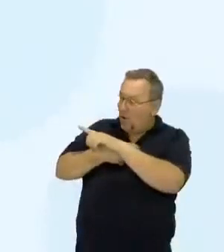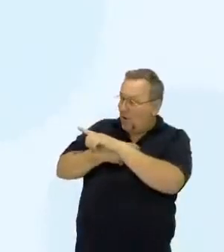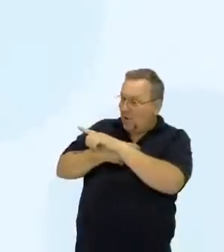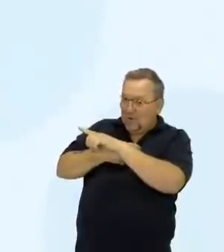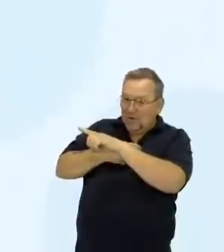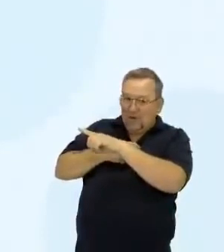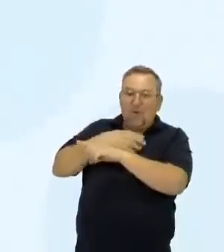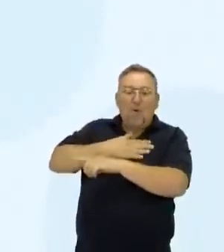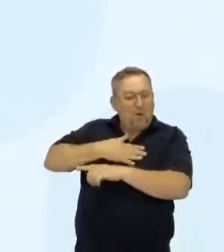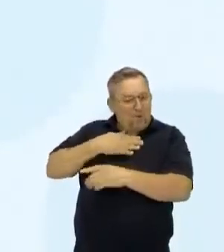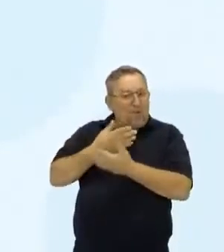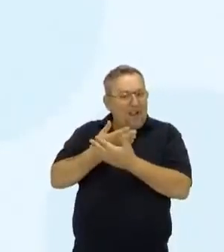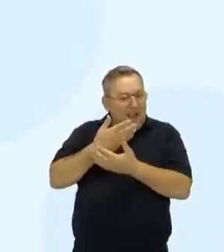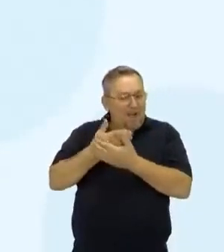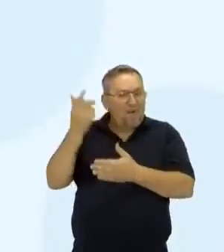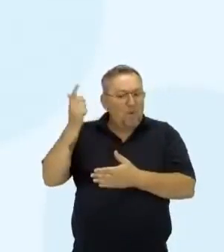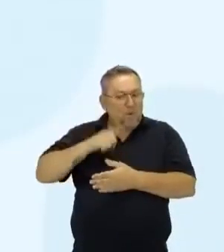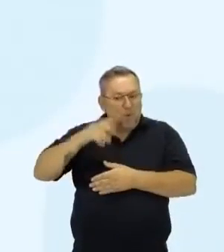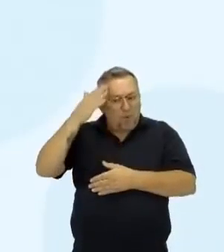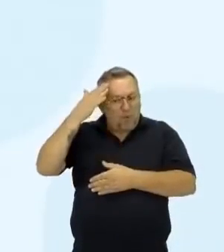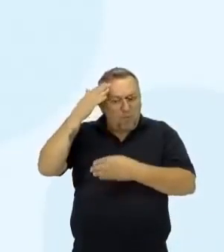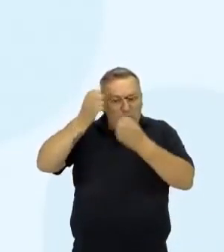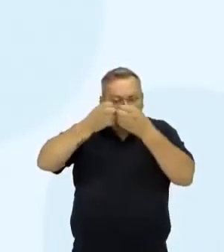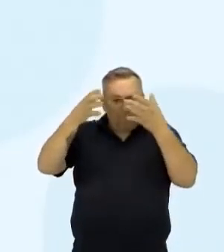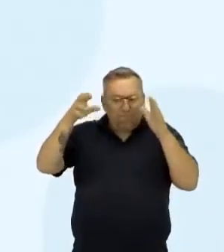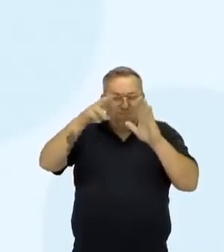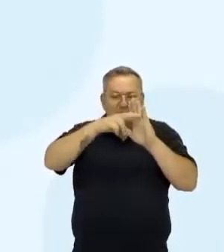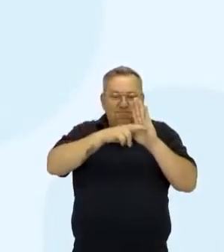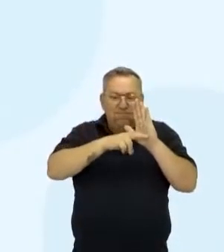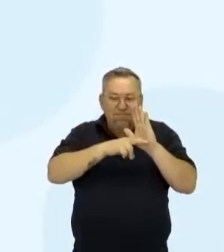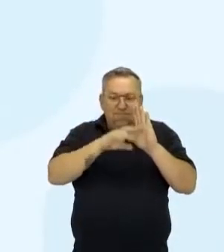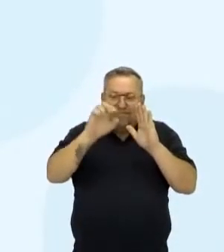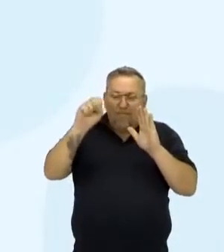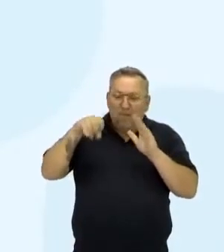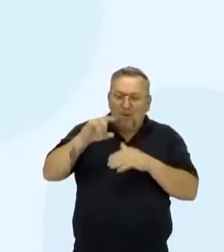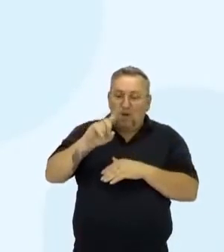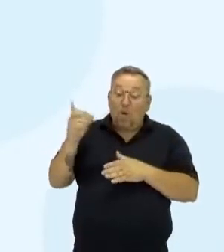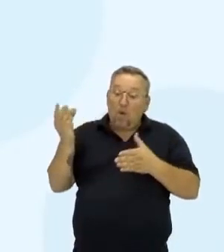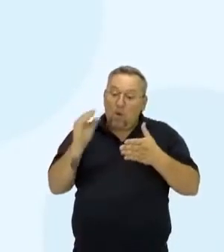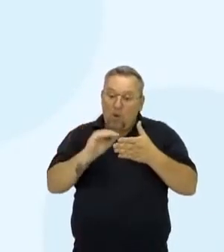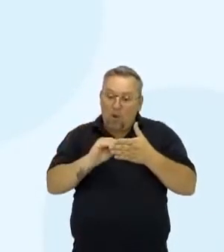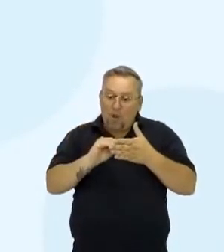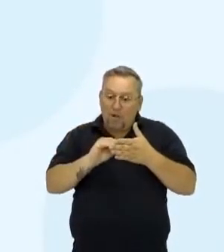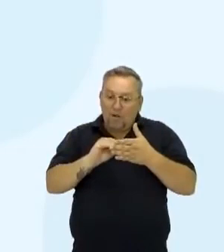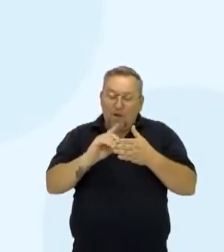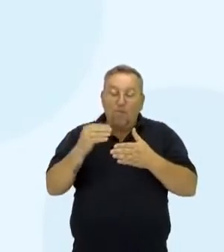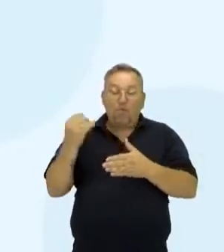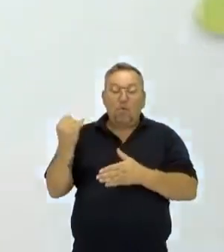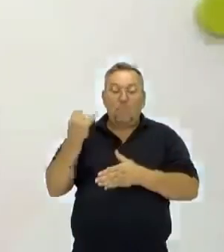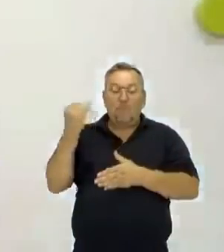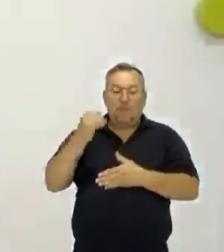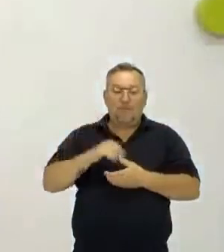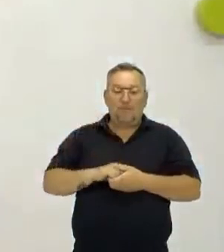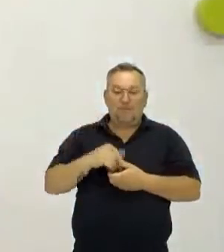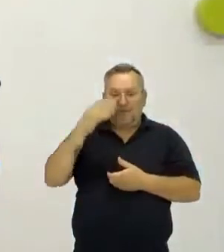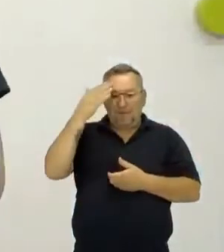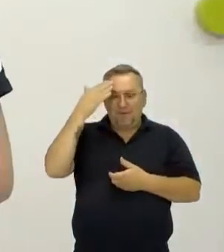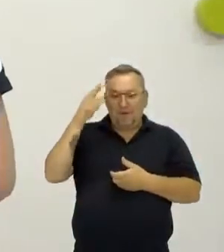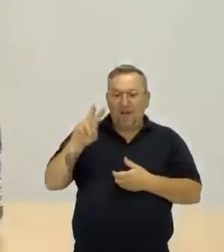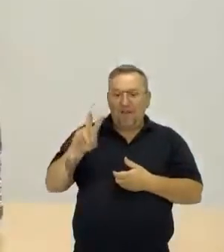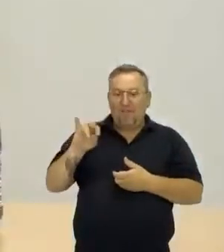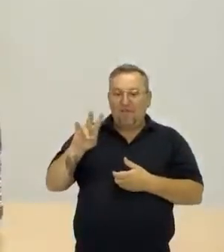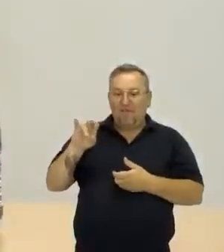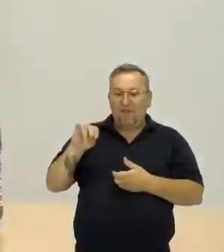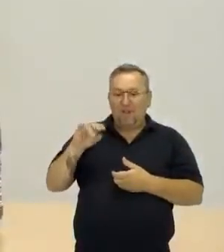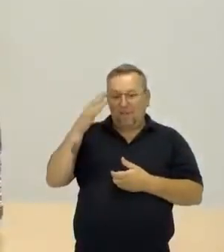acharam da aula. Conseguiram entender a ideia das regras de sinais, sim ou não? Coloca lá, comenta, é muito importante. Obrigado,